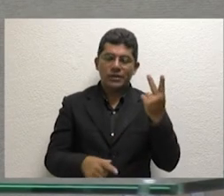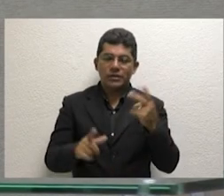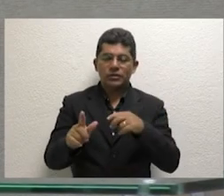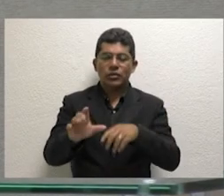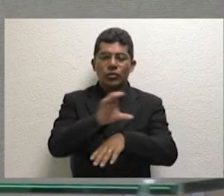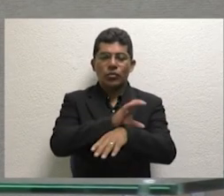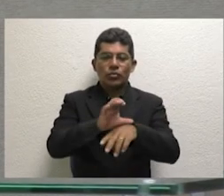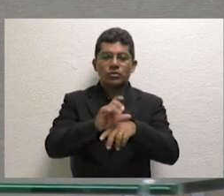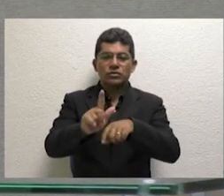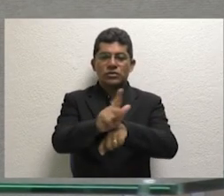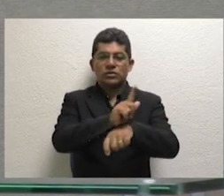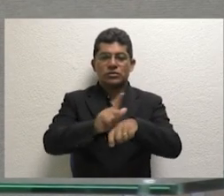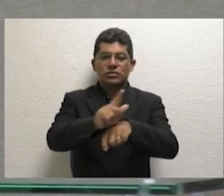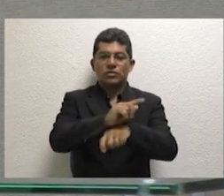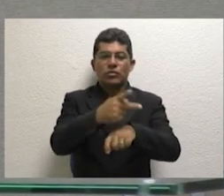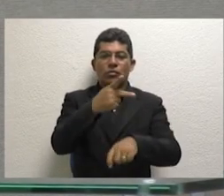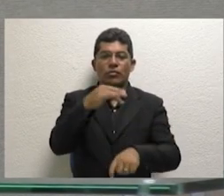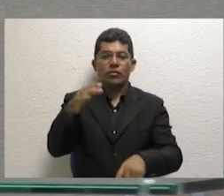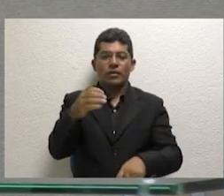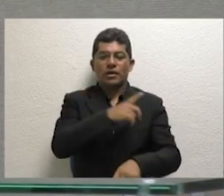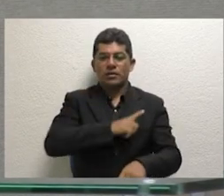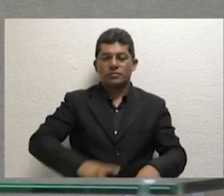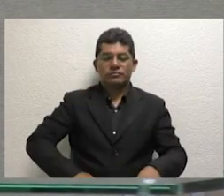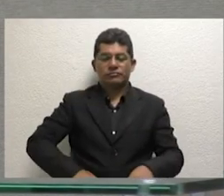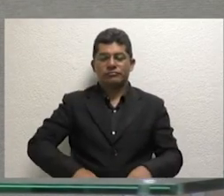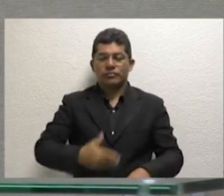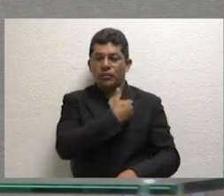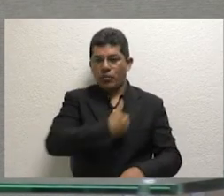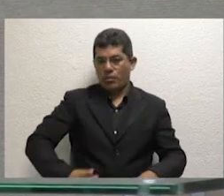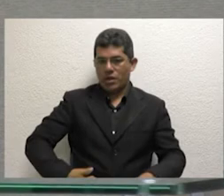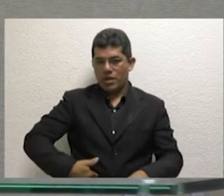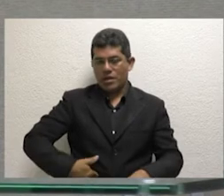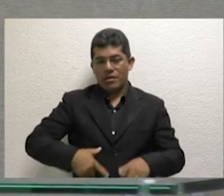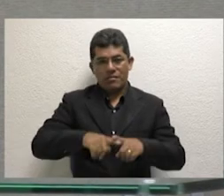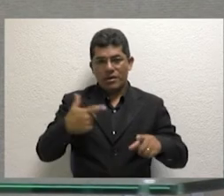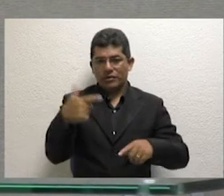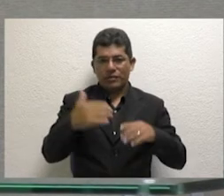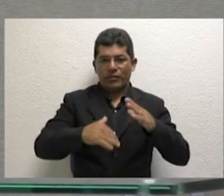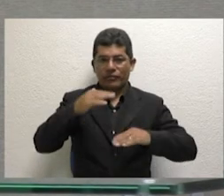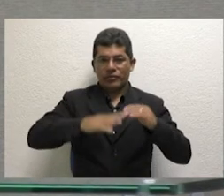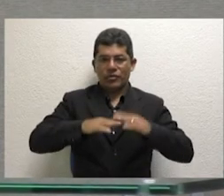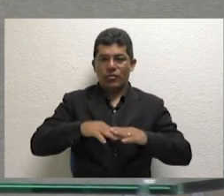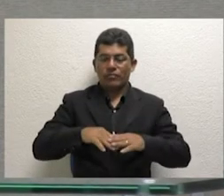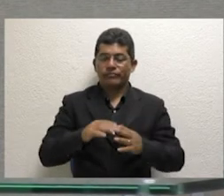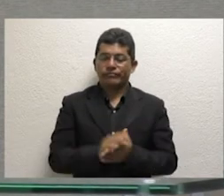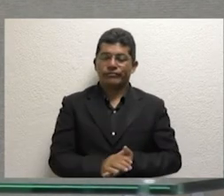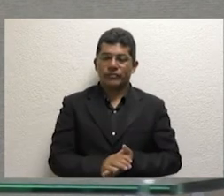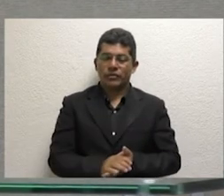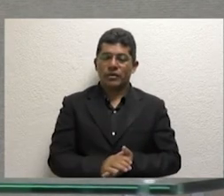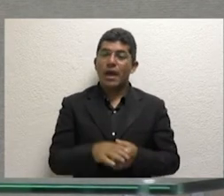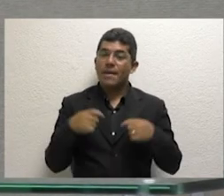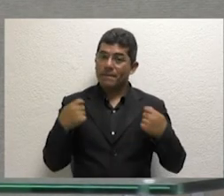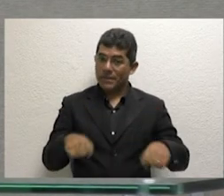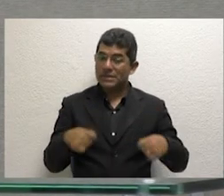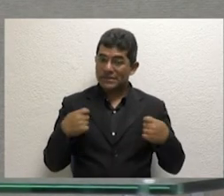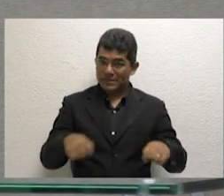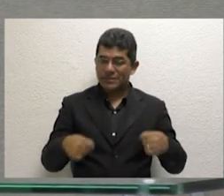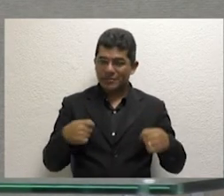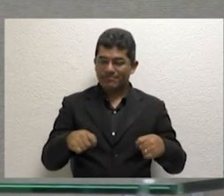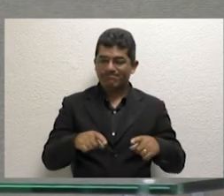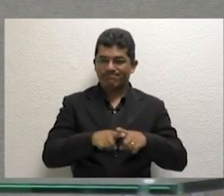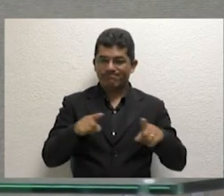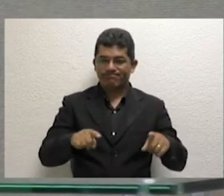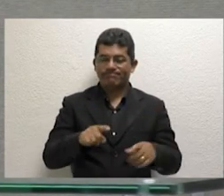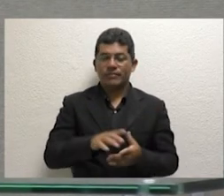mas não forma o profissional que o mercado precisa então isso daí é uma autocrítica porque